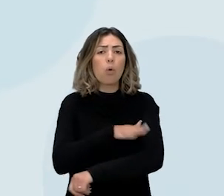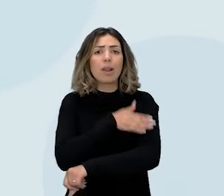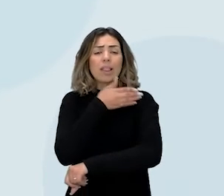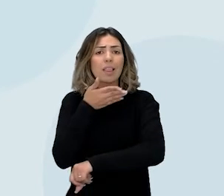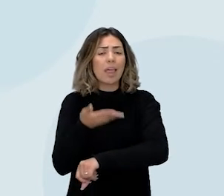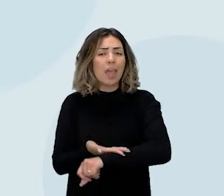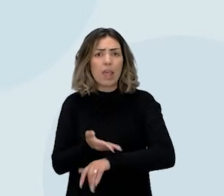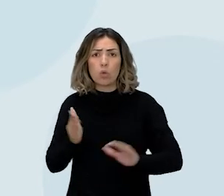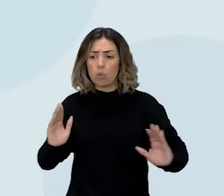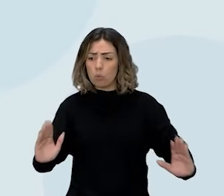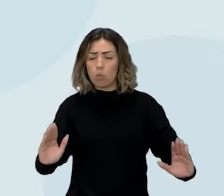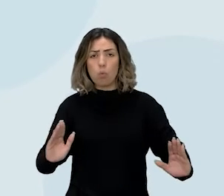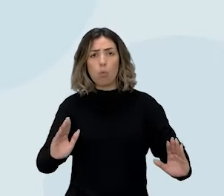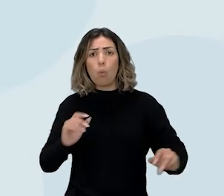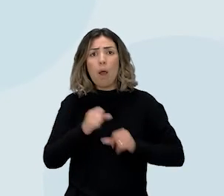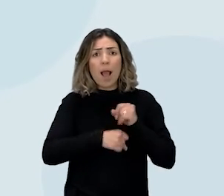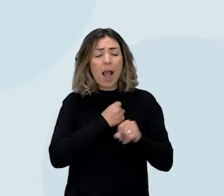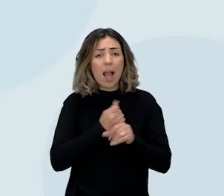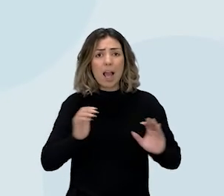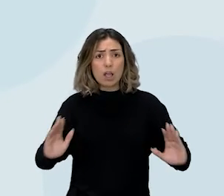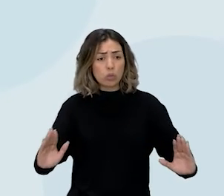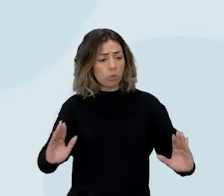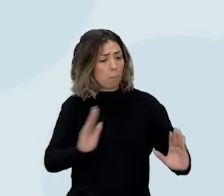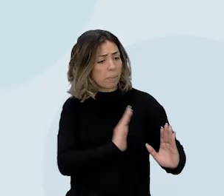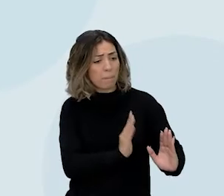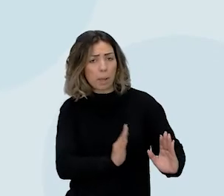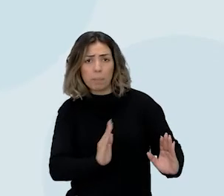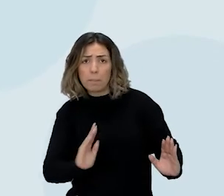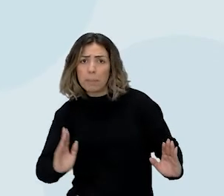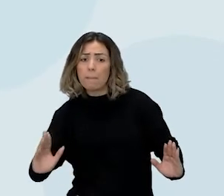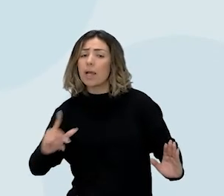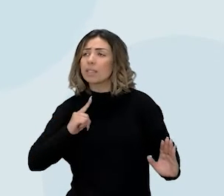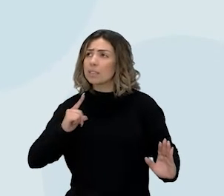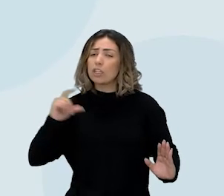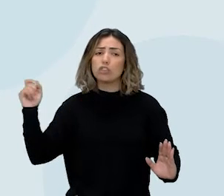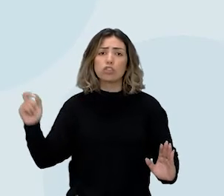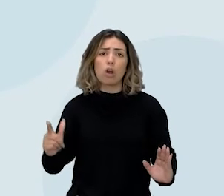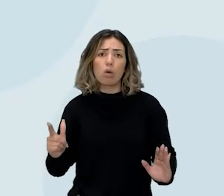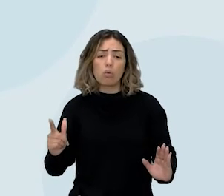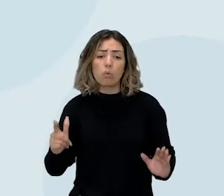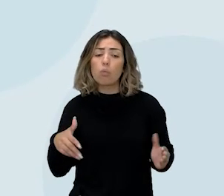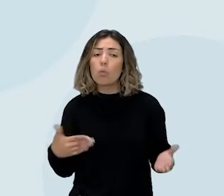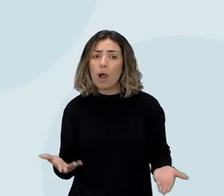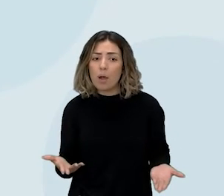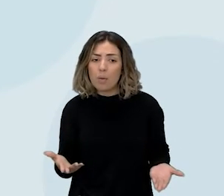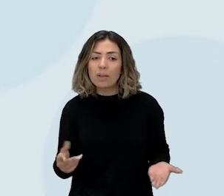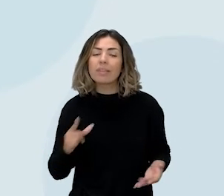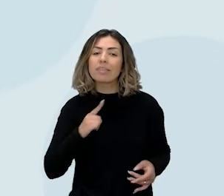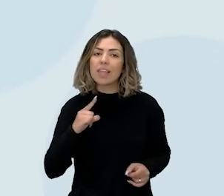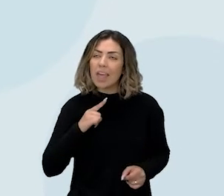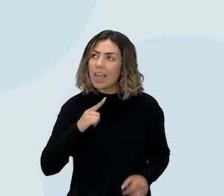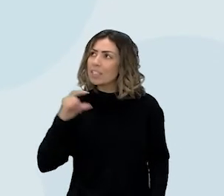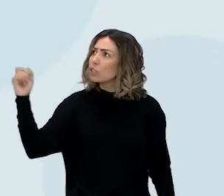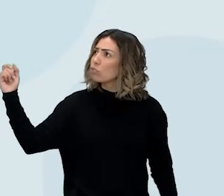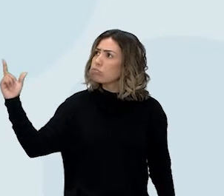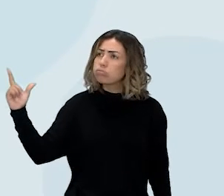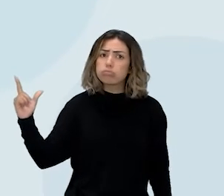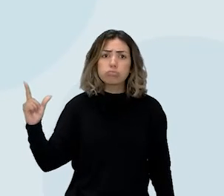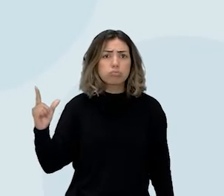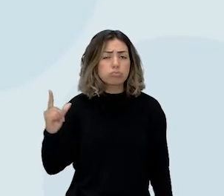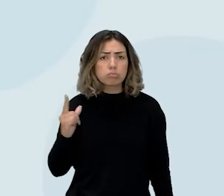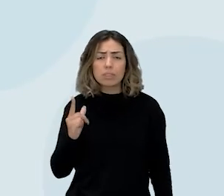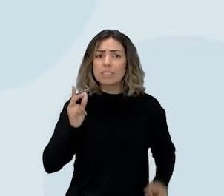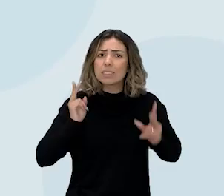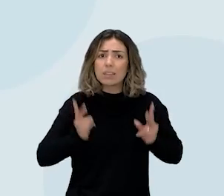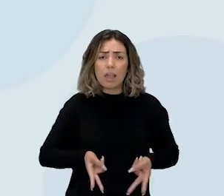né? Tem um momento aqui, tem um lugar que não importa a inclinação, uma região em que a luz acontece,